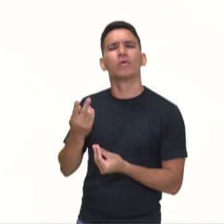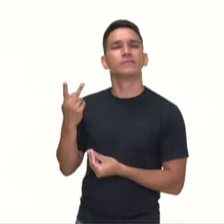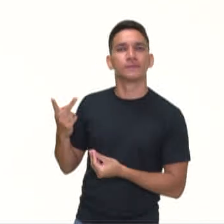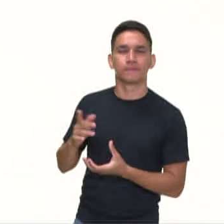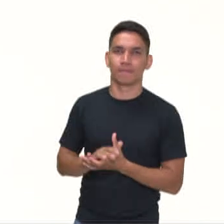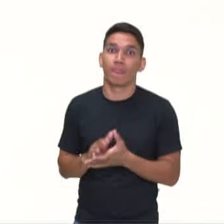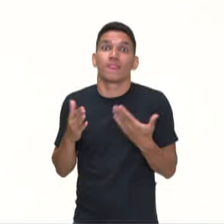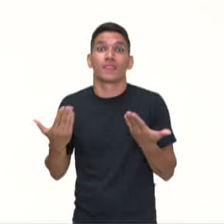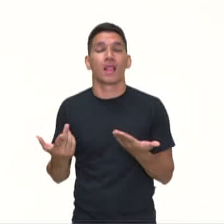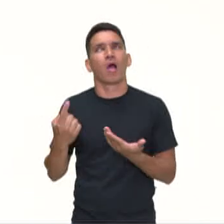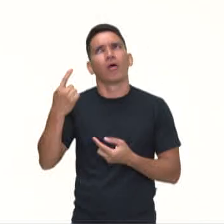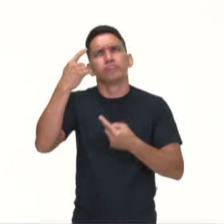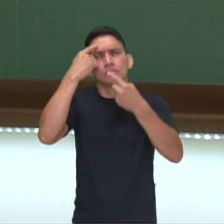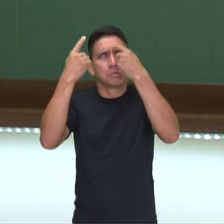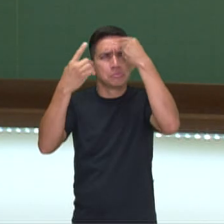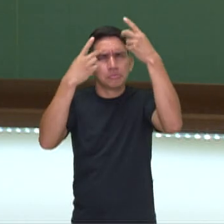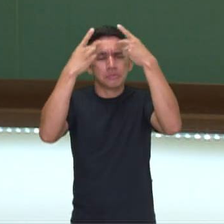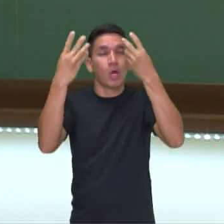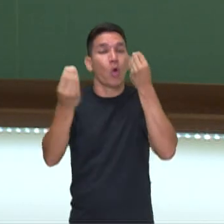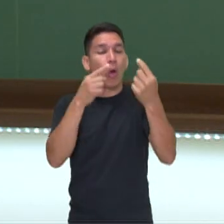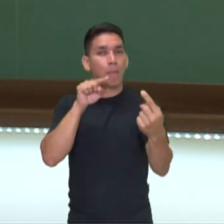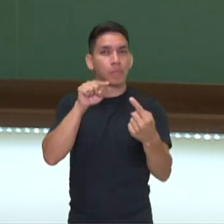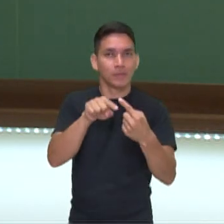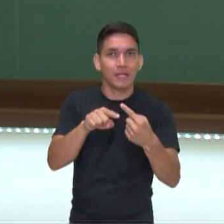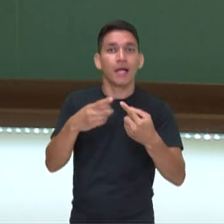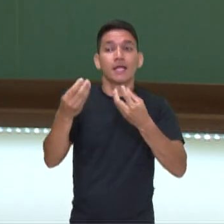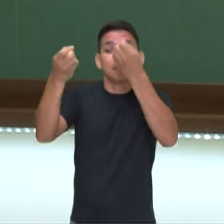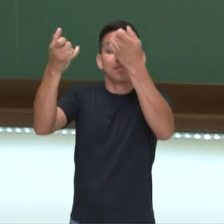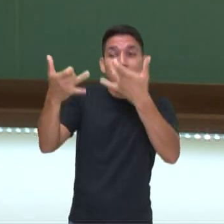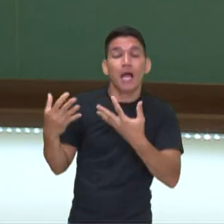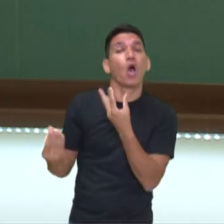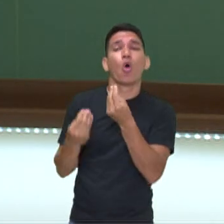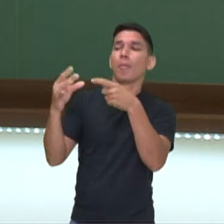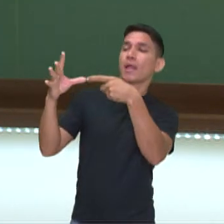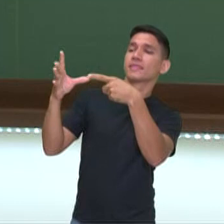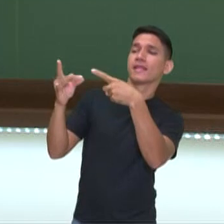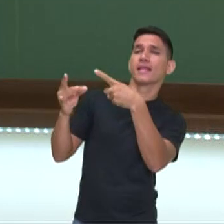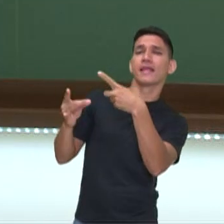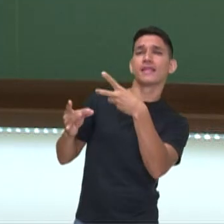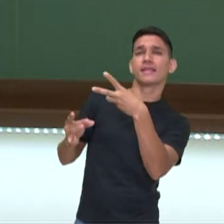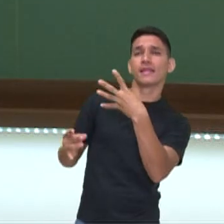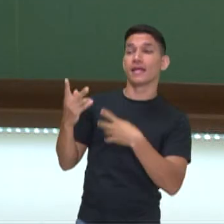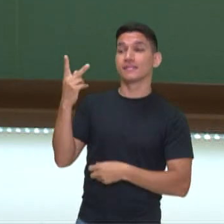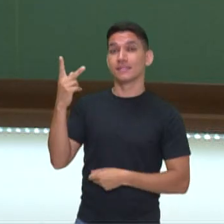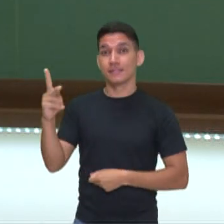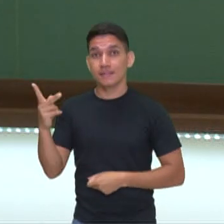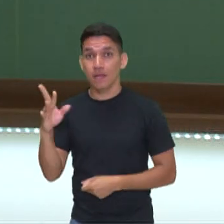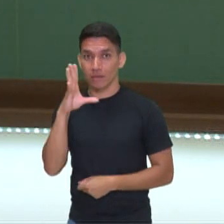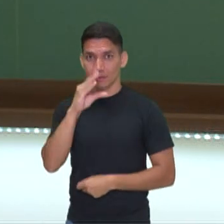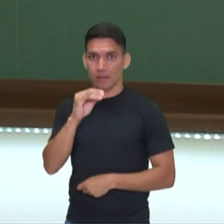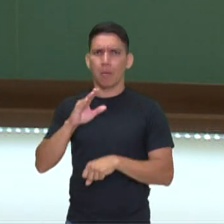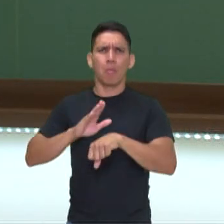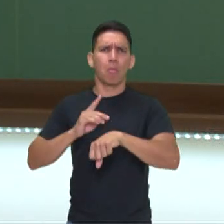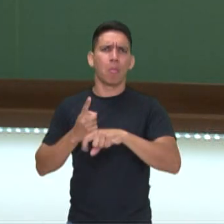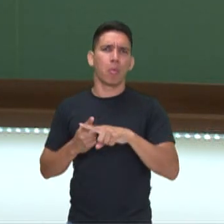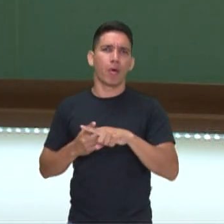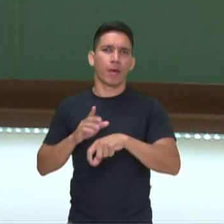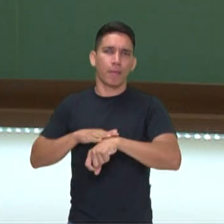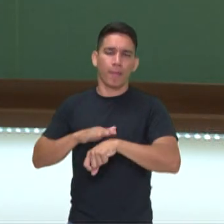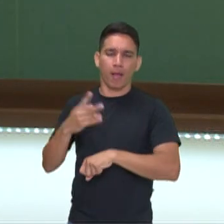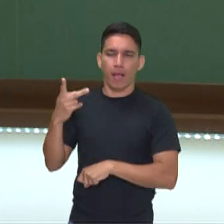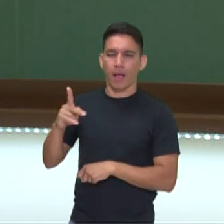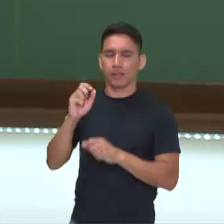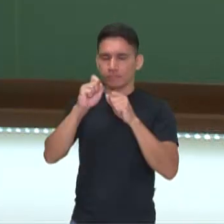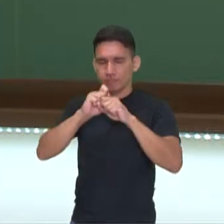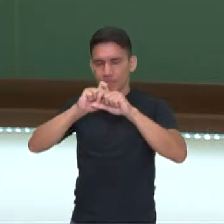é descrever como é o sábado da Ellen. Porque ela diz que quando ela acorda no sábado, tem neve